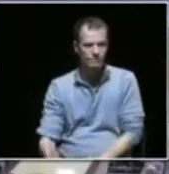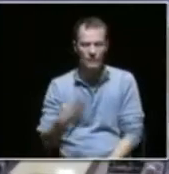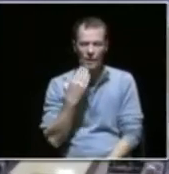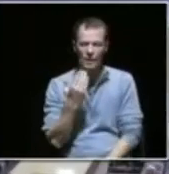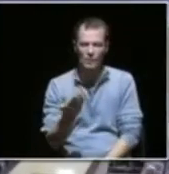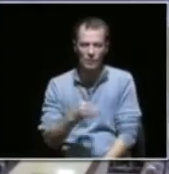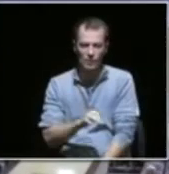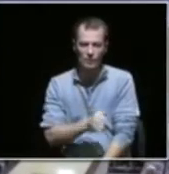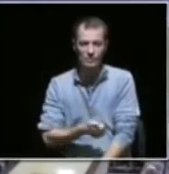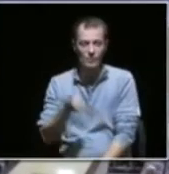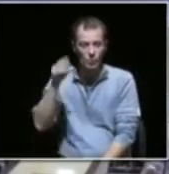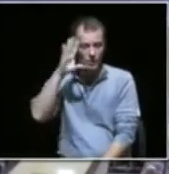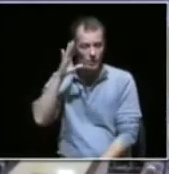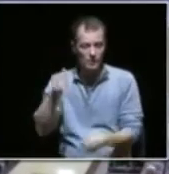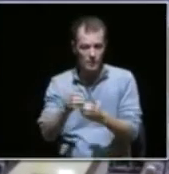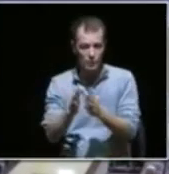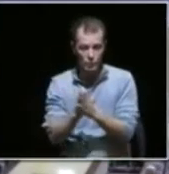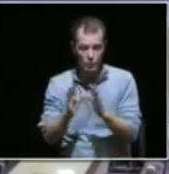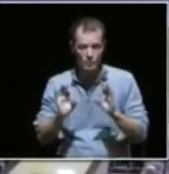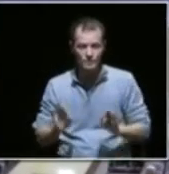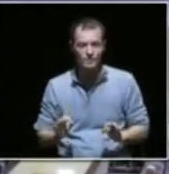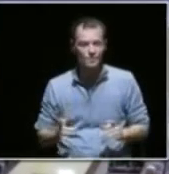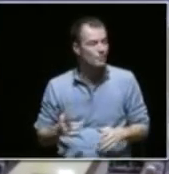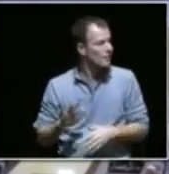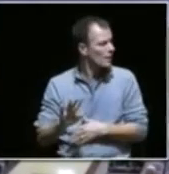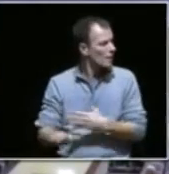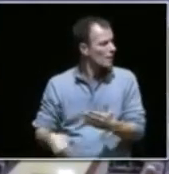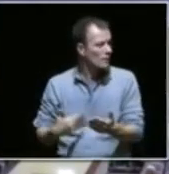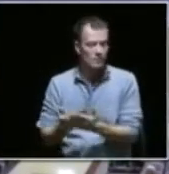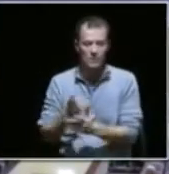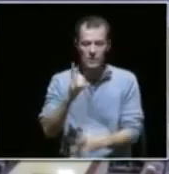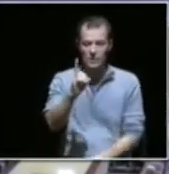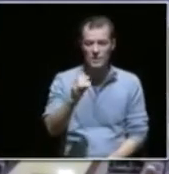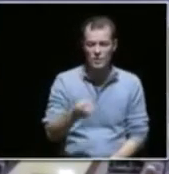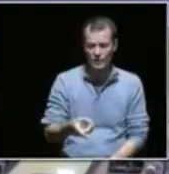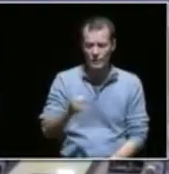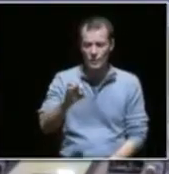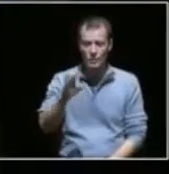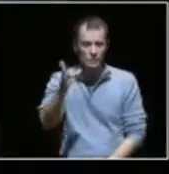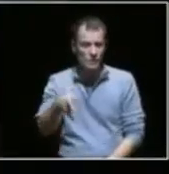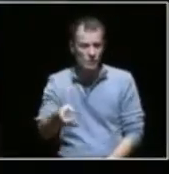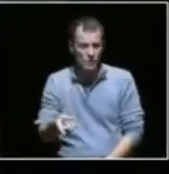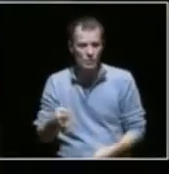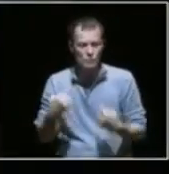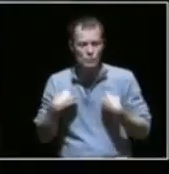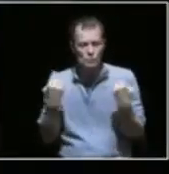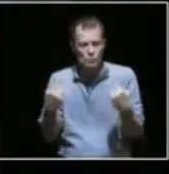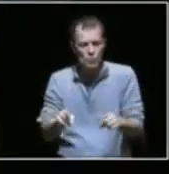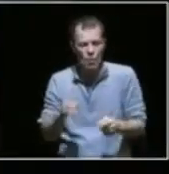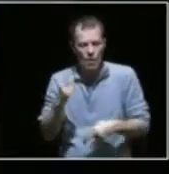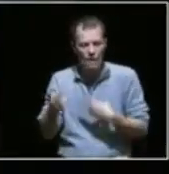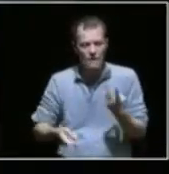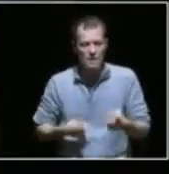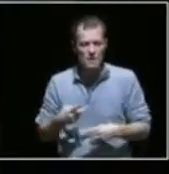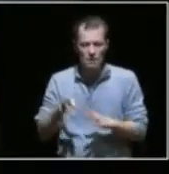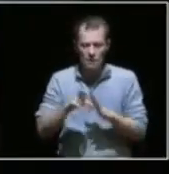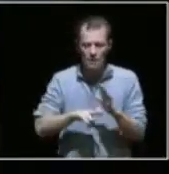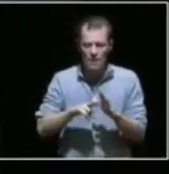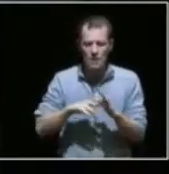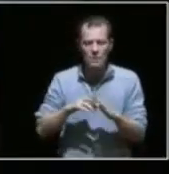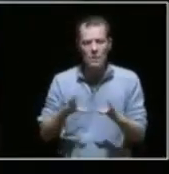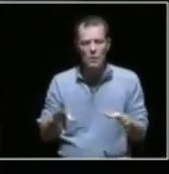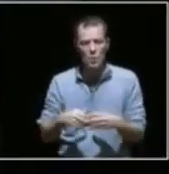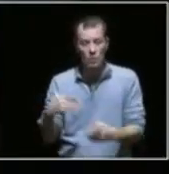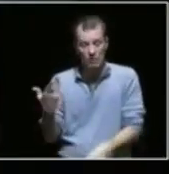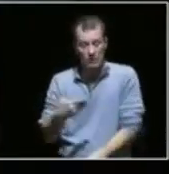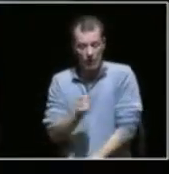Muito obrigado, muito boa tarde a todos. Com a proposta número 698 de 2019, temos hoje para apreciação um projeto de Regulamento Municipal de